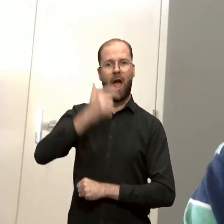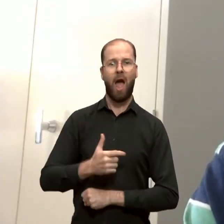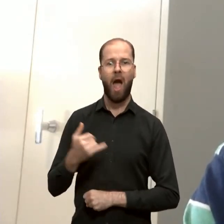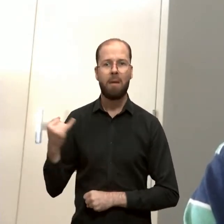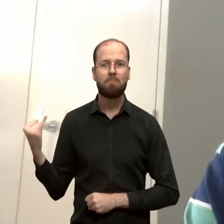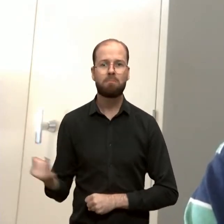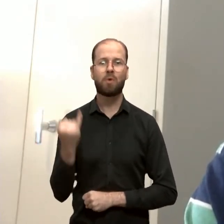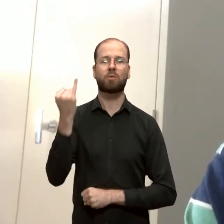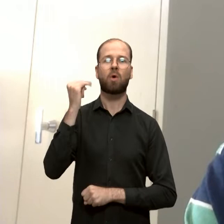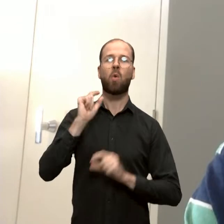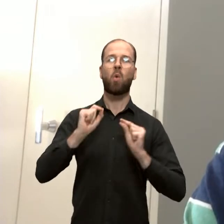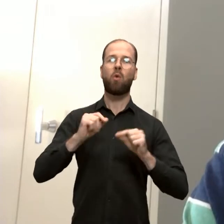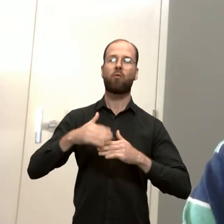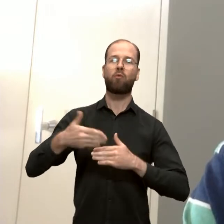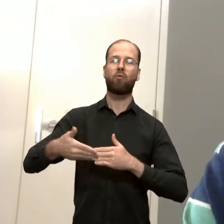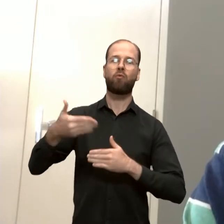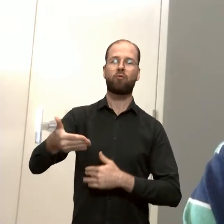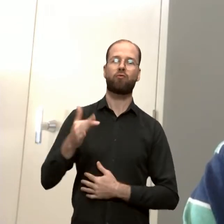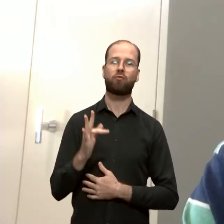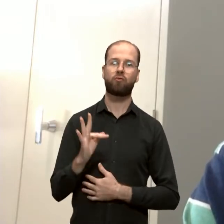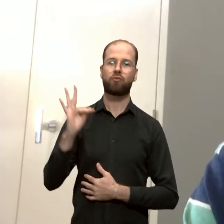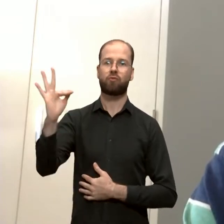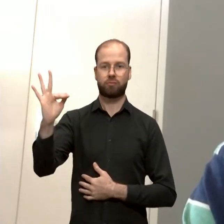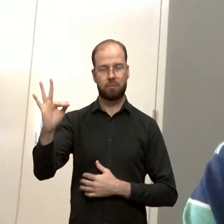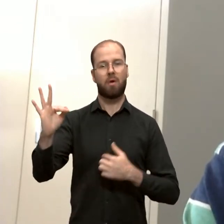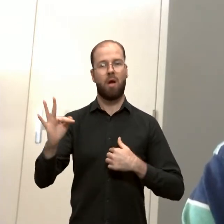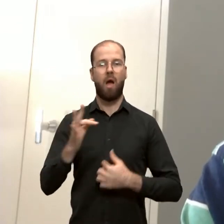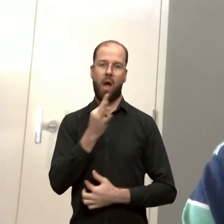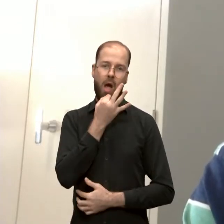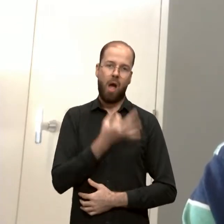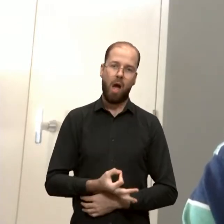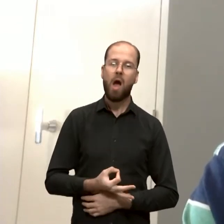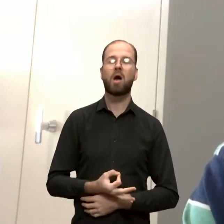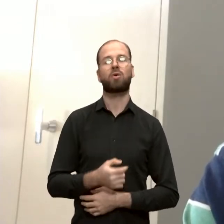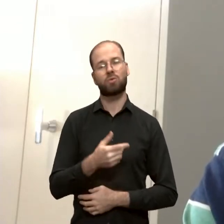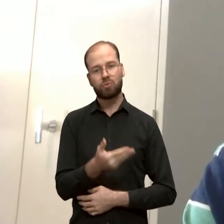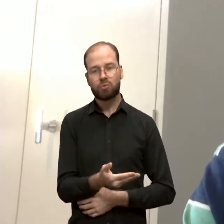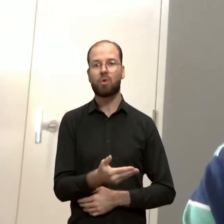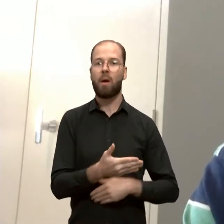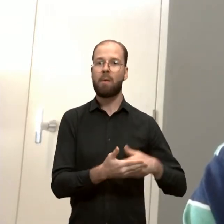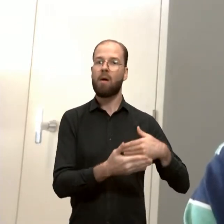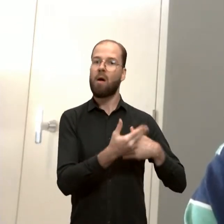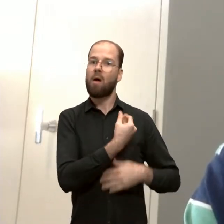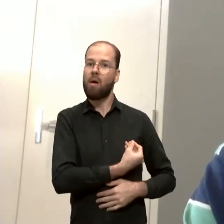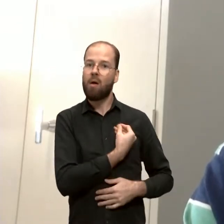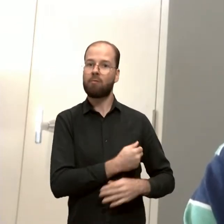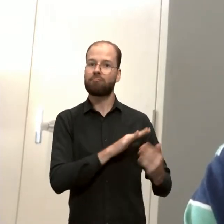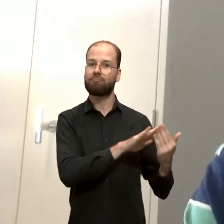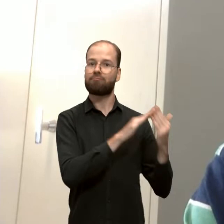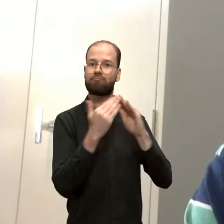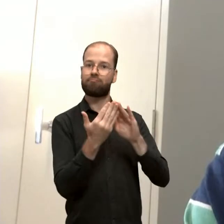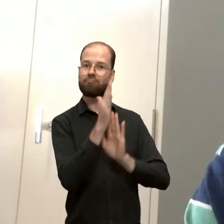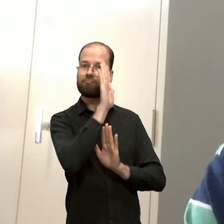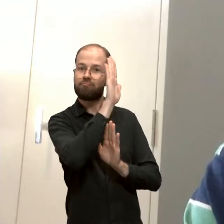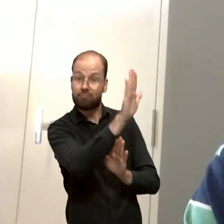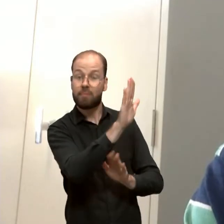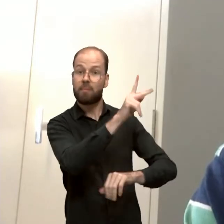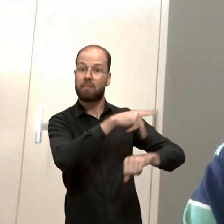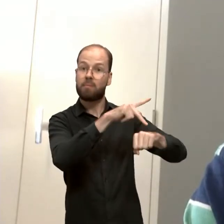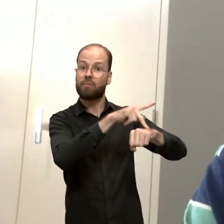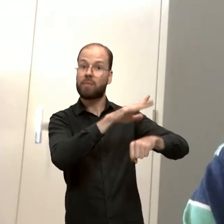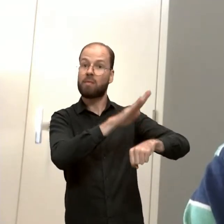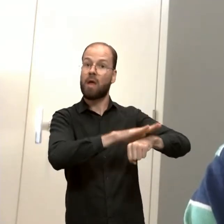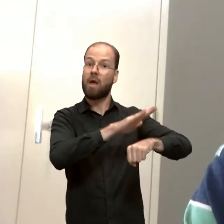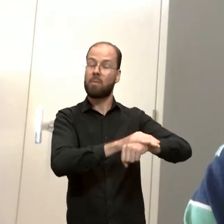vai levá-los. Eu acho que muito do processo que eles passam lá e pelo tempo de vida, a idade,